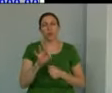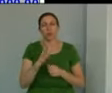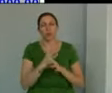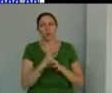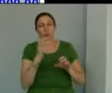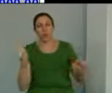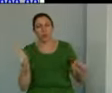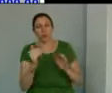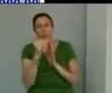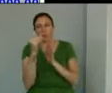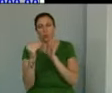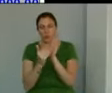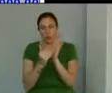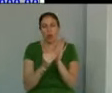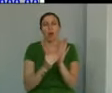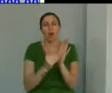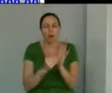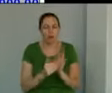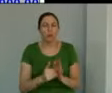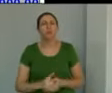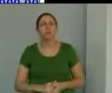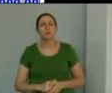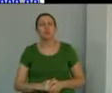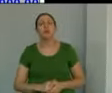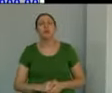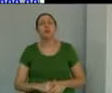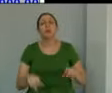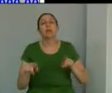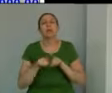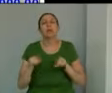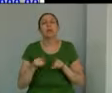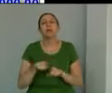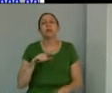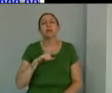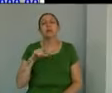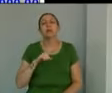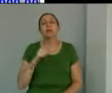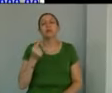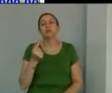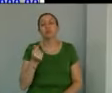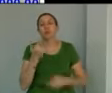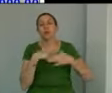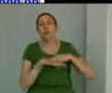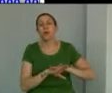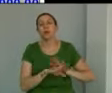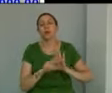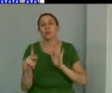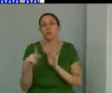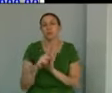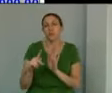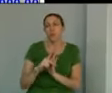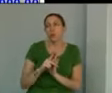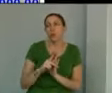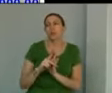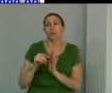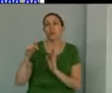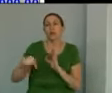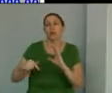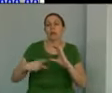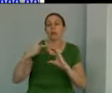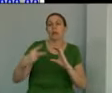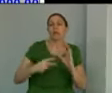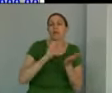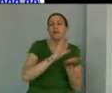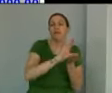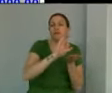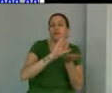lá, foi definido isso na LDO. E nós temos um valor também reservado para emendas impositivas aqui da Câmara de Vereadores,